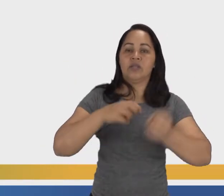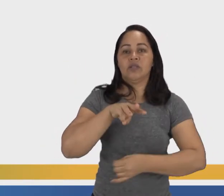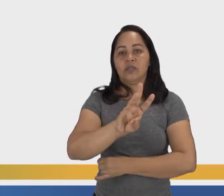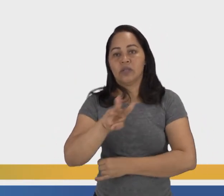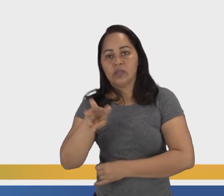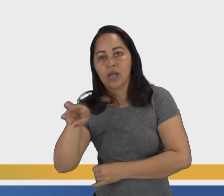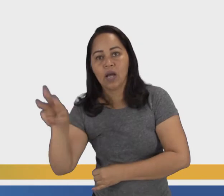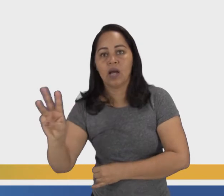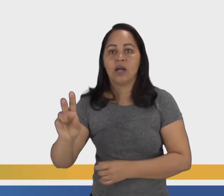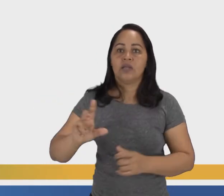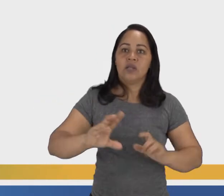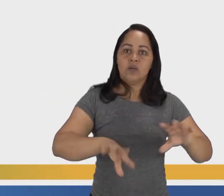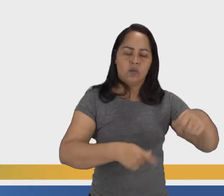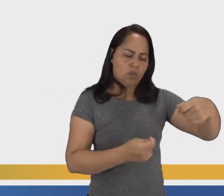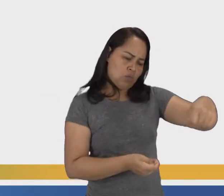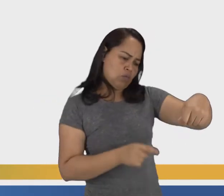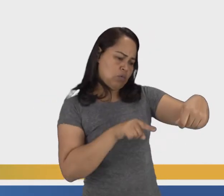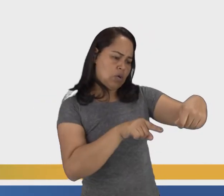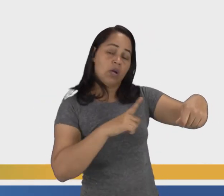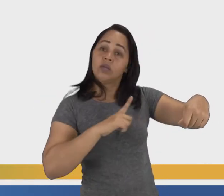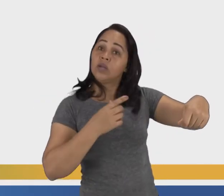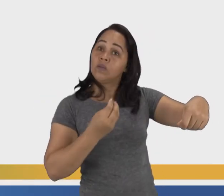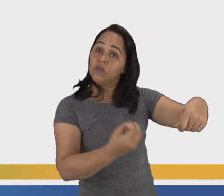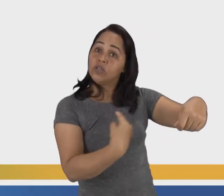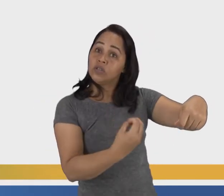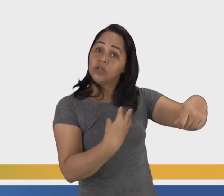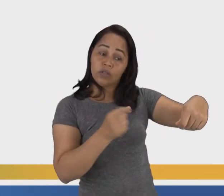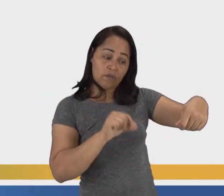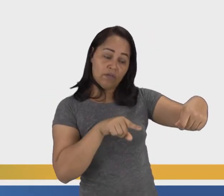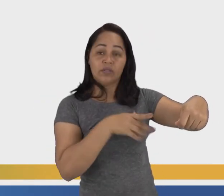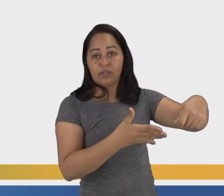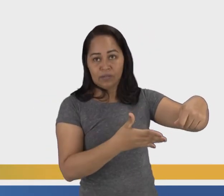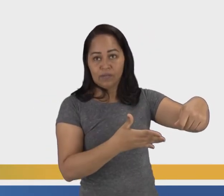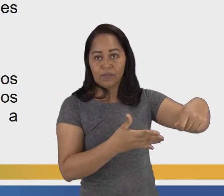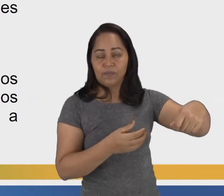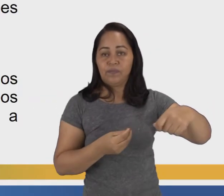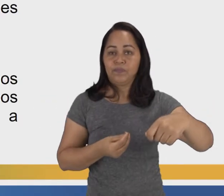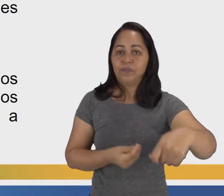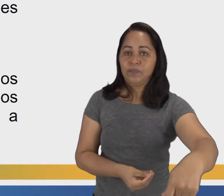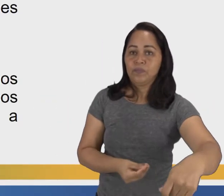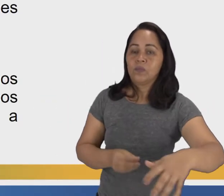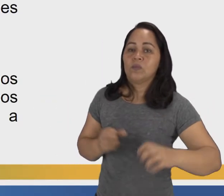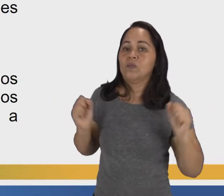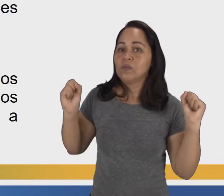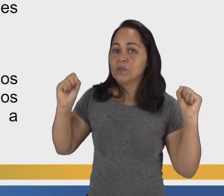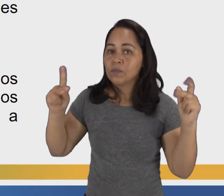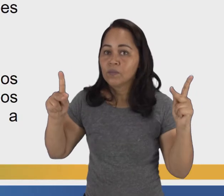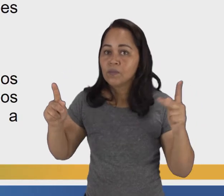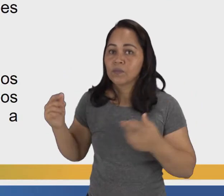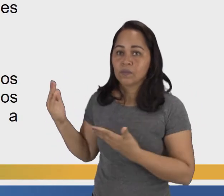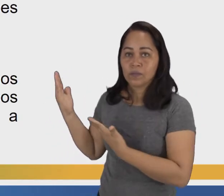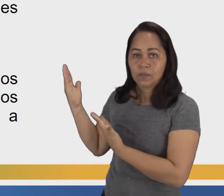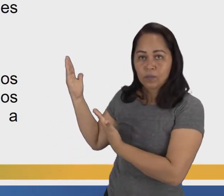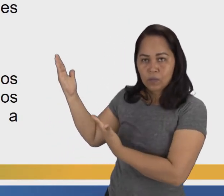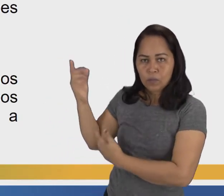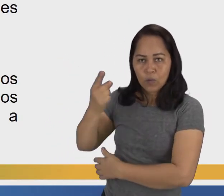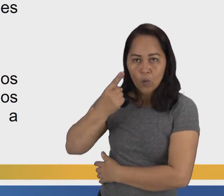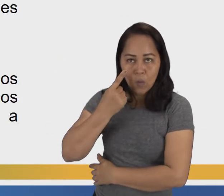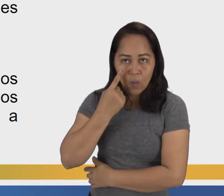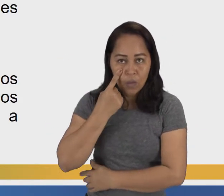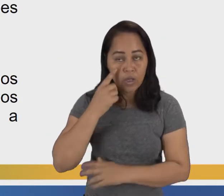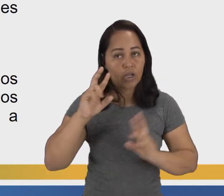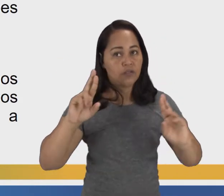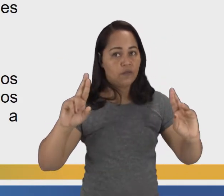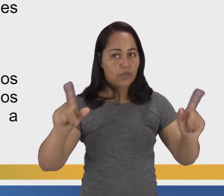em embalagens. Então, é uma variação muito grande de circulação dele, ok? Bom, existe uma diferença entre